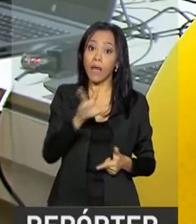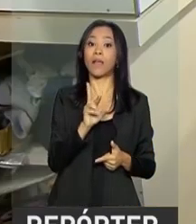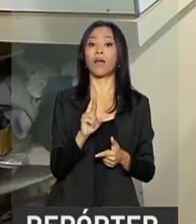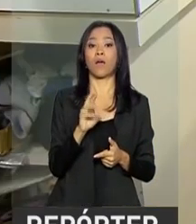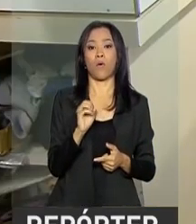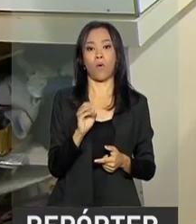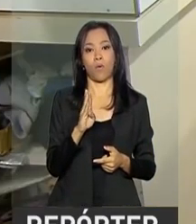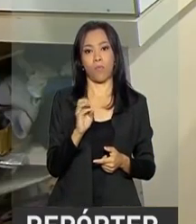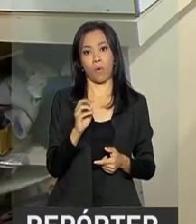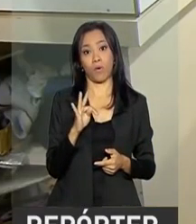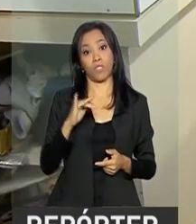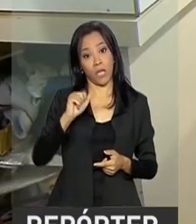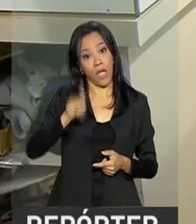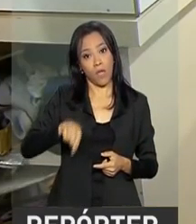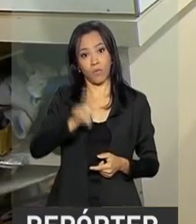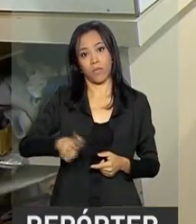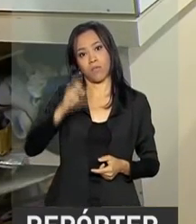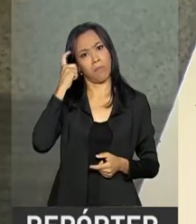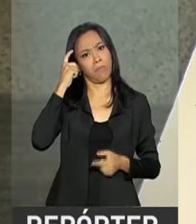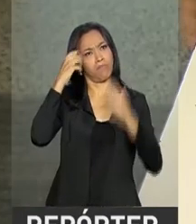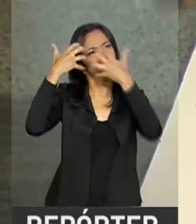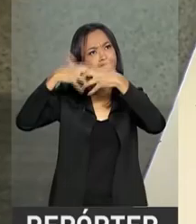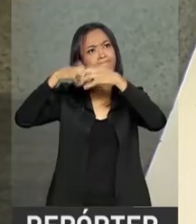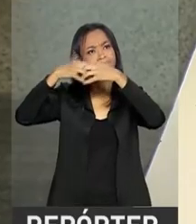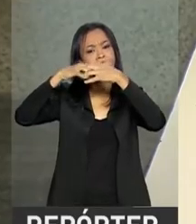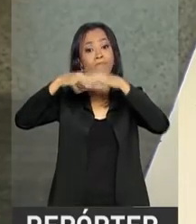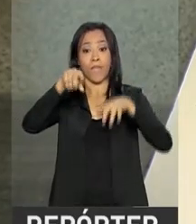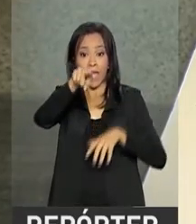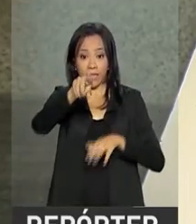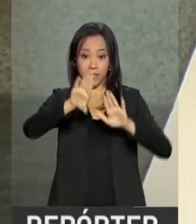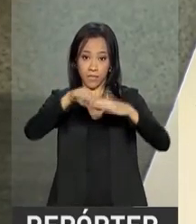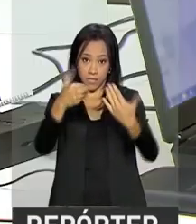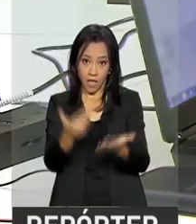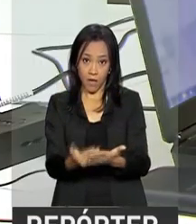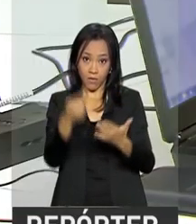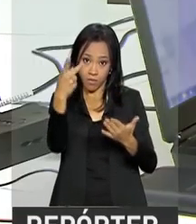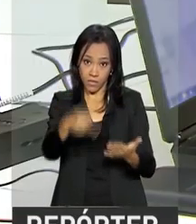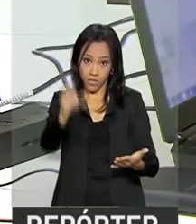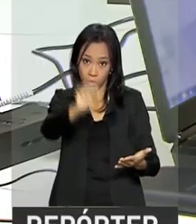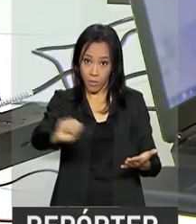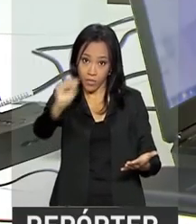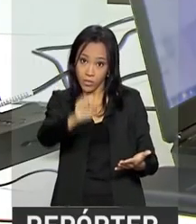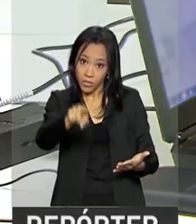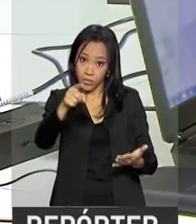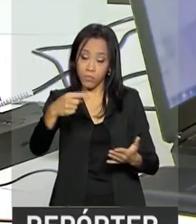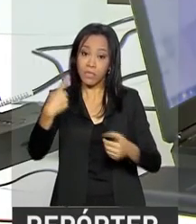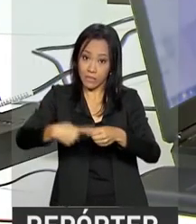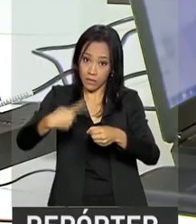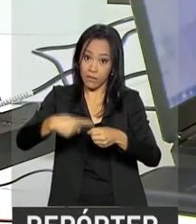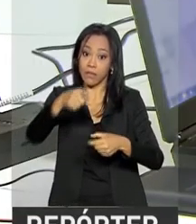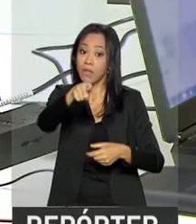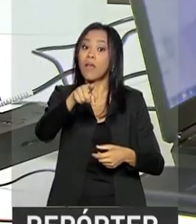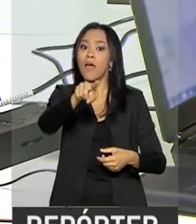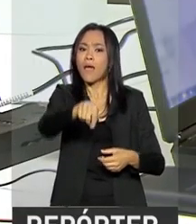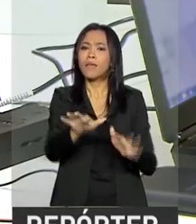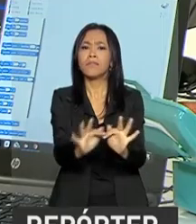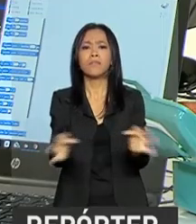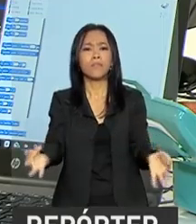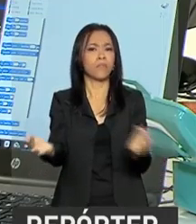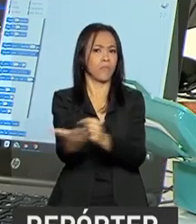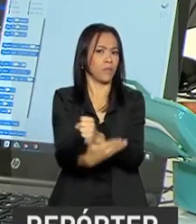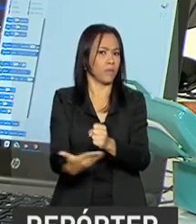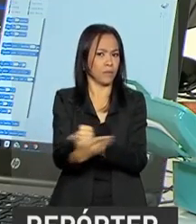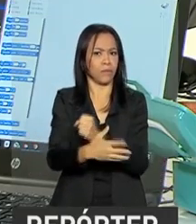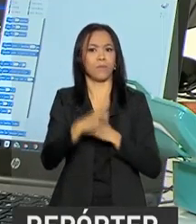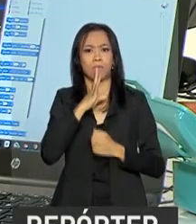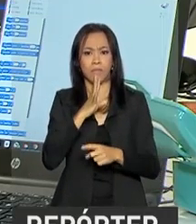pensar no caso da escola de sobradinho as aulas começam cedo com conteúdo mais básico para os alunos menores e